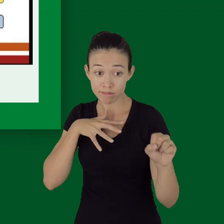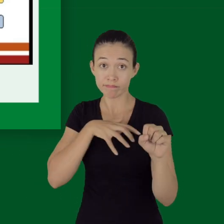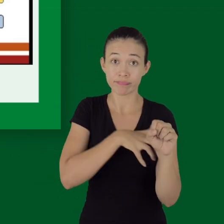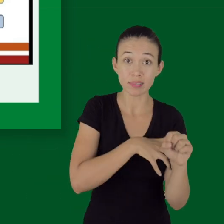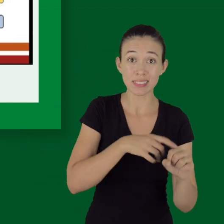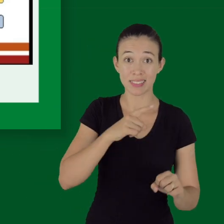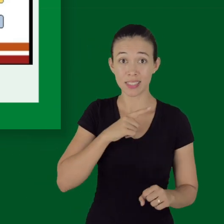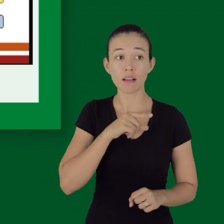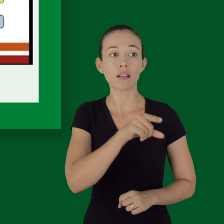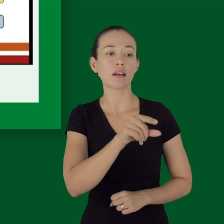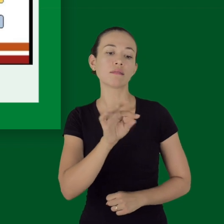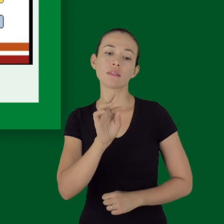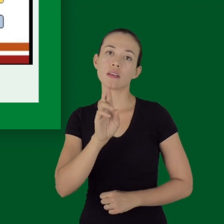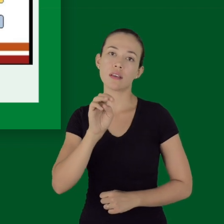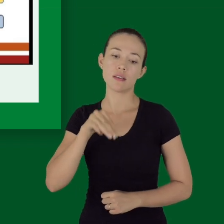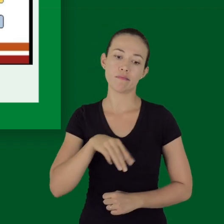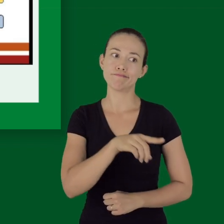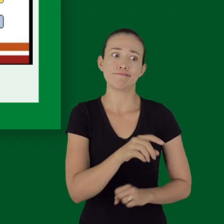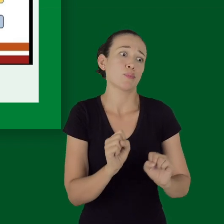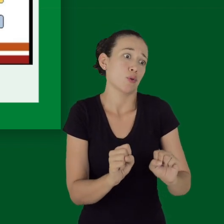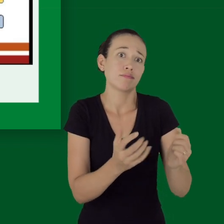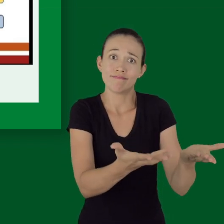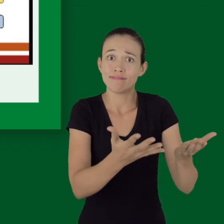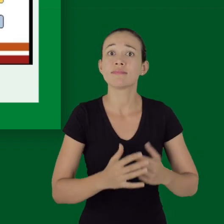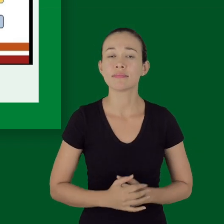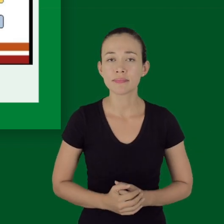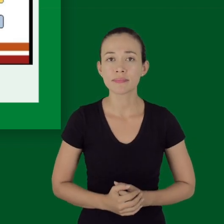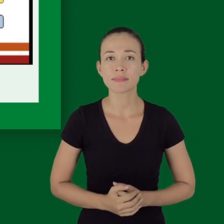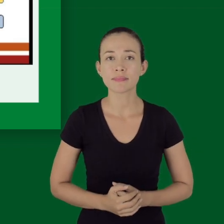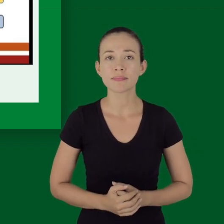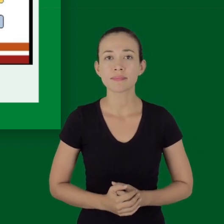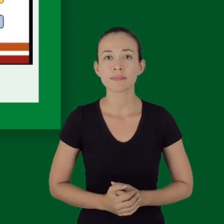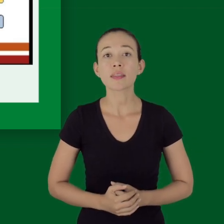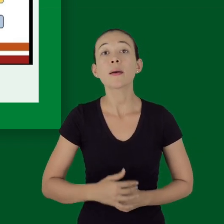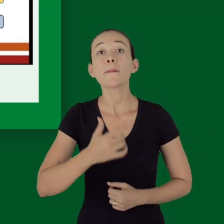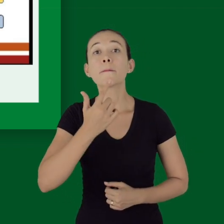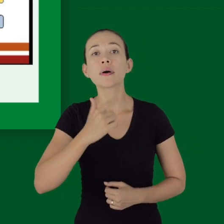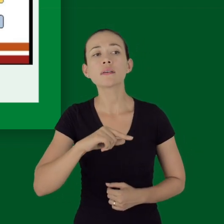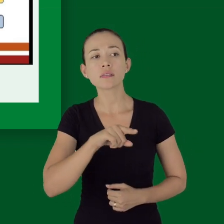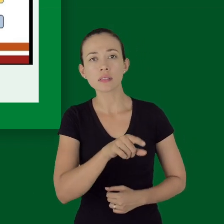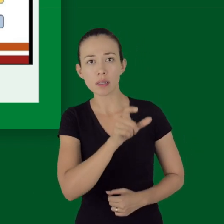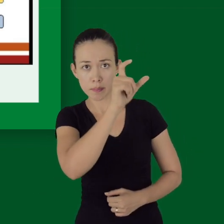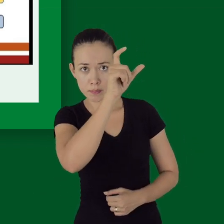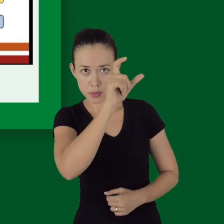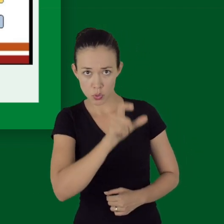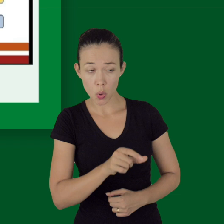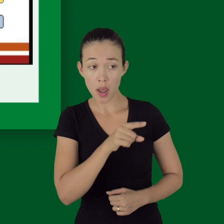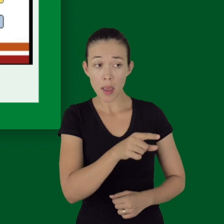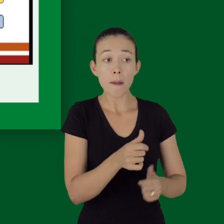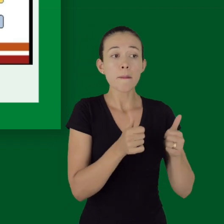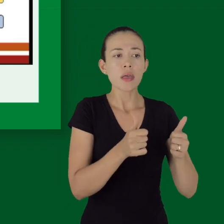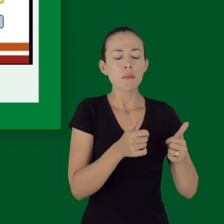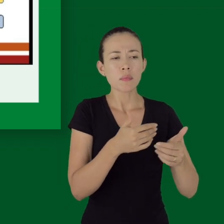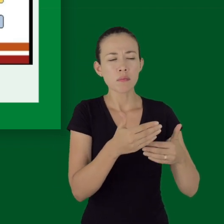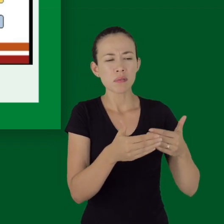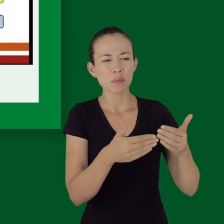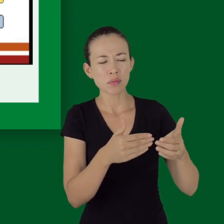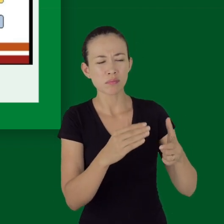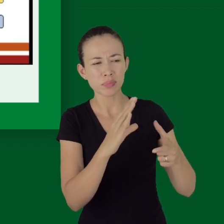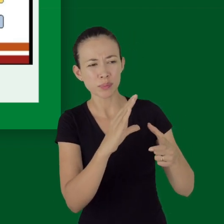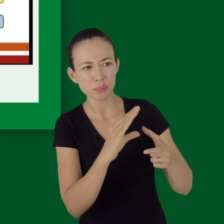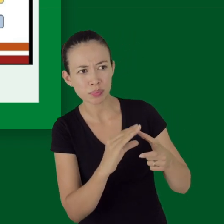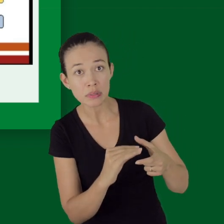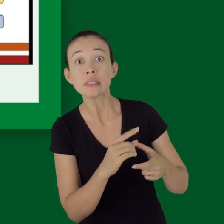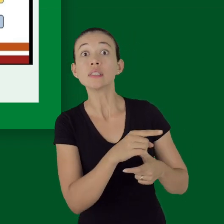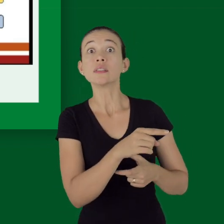rapidolares. E a instabilidade. O paciente se estabilizou nessa avaliação primária a qualquer tempo, ele precisa atender